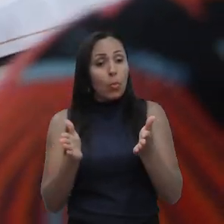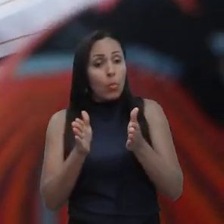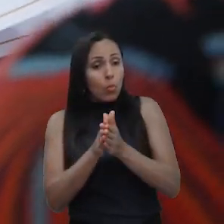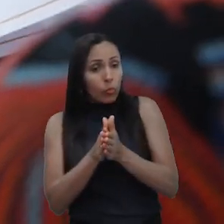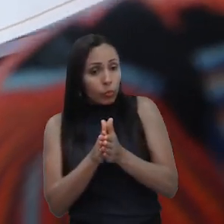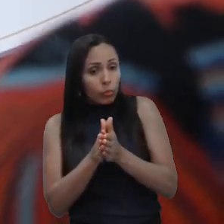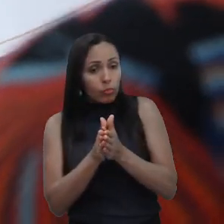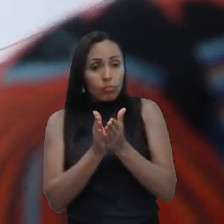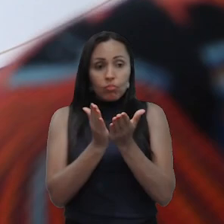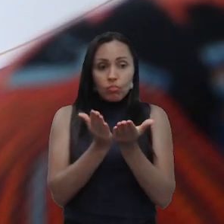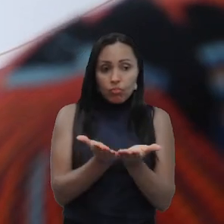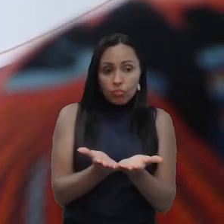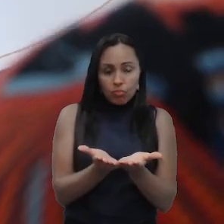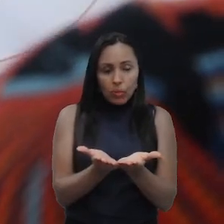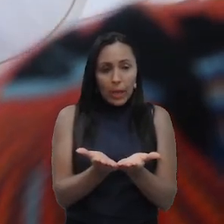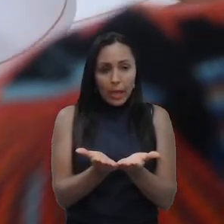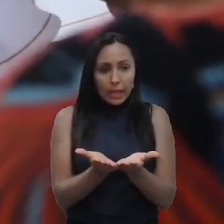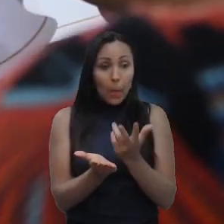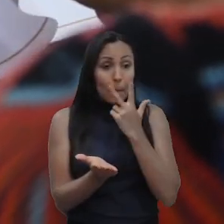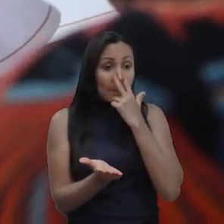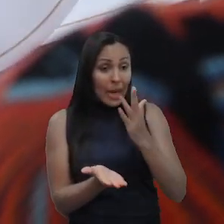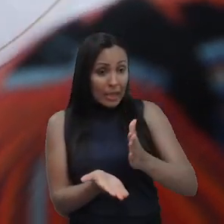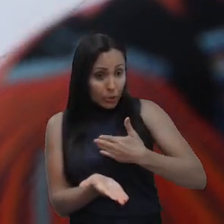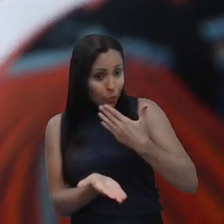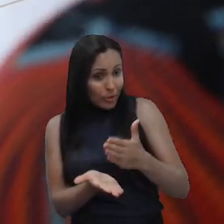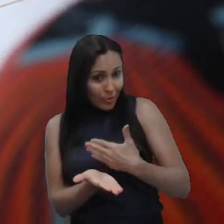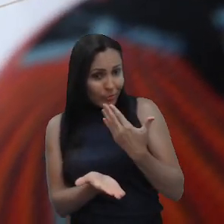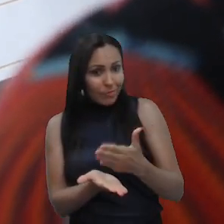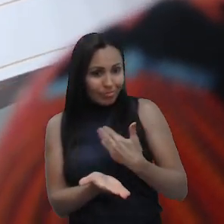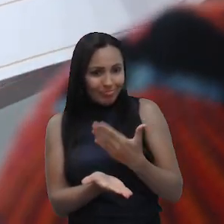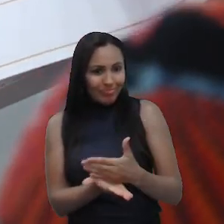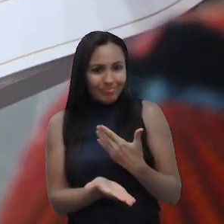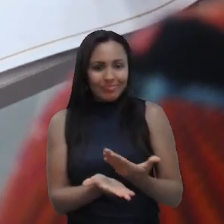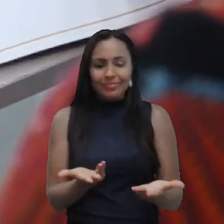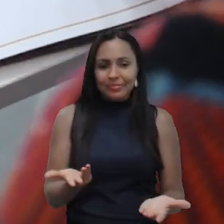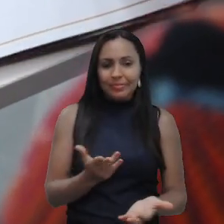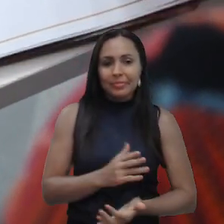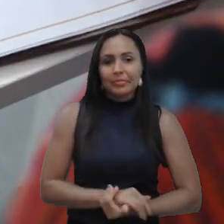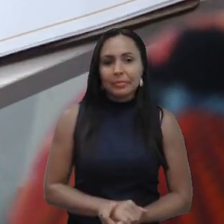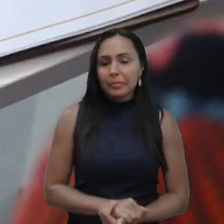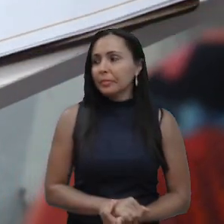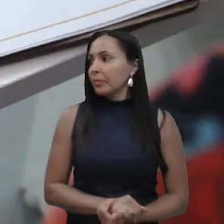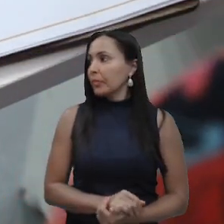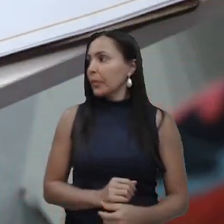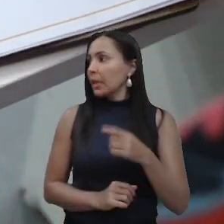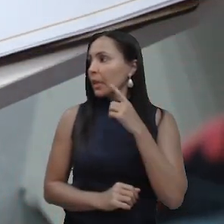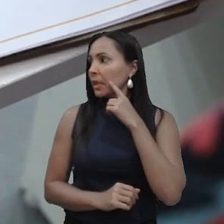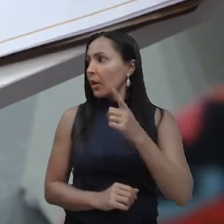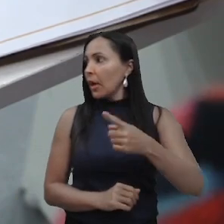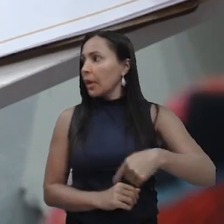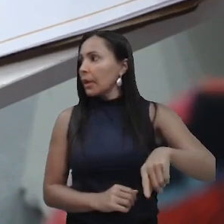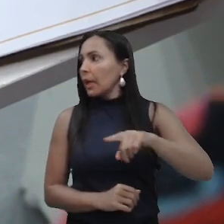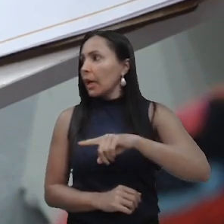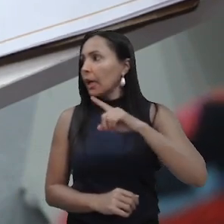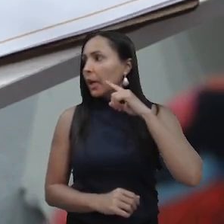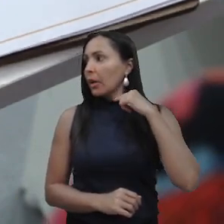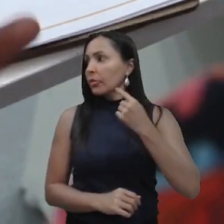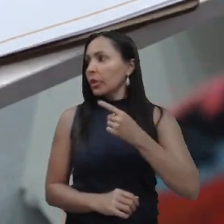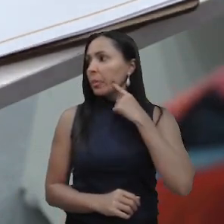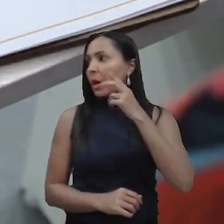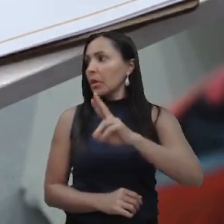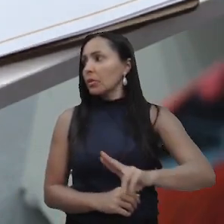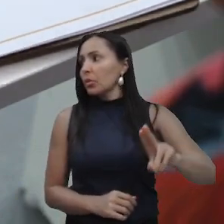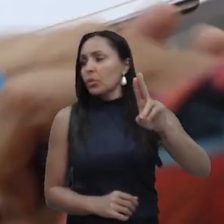um livrinho, que emoção. Usa a imaginação que Titia também está usando. O grid retangular é o grid que a gente mais usa e é o